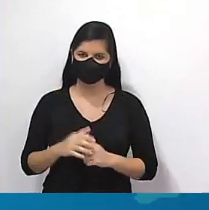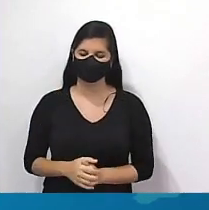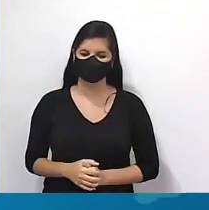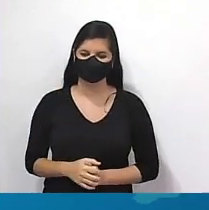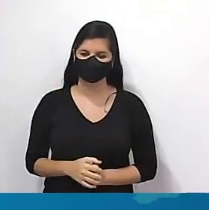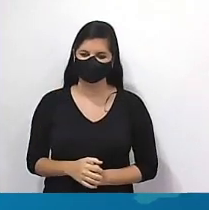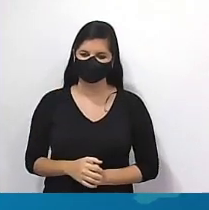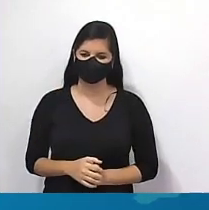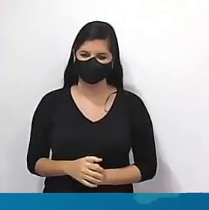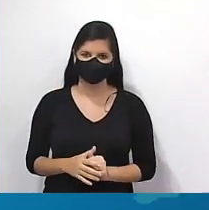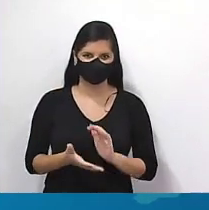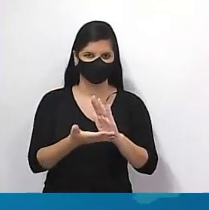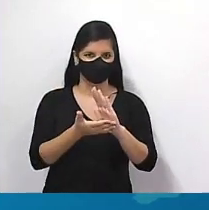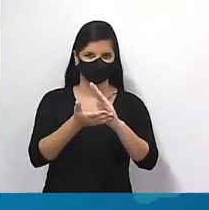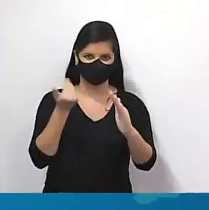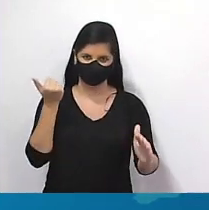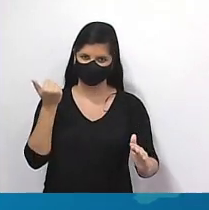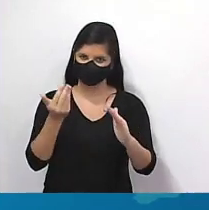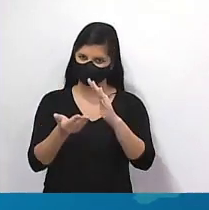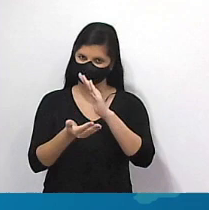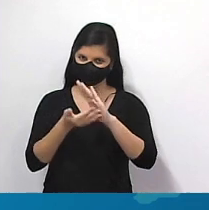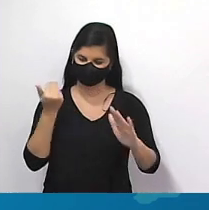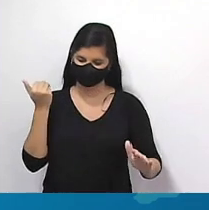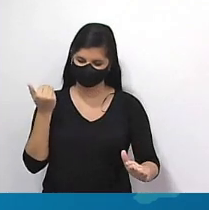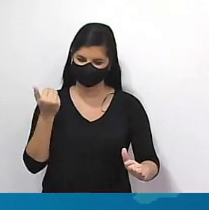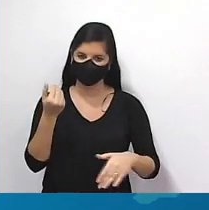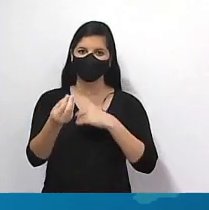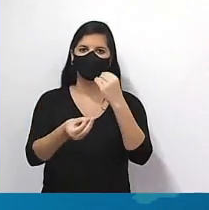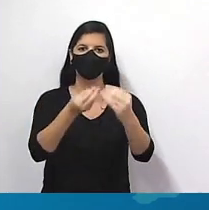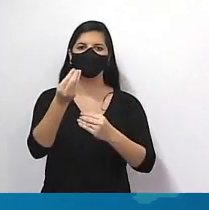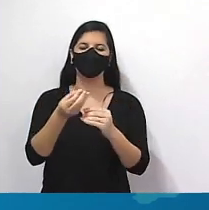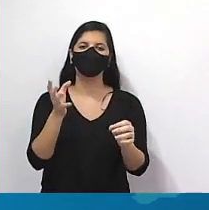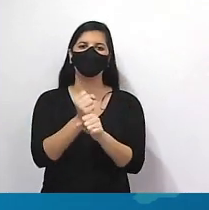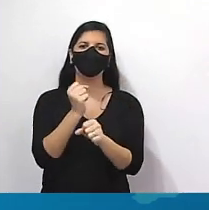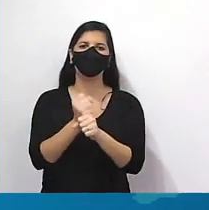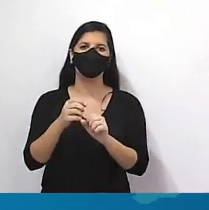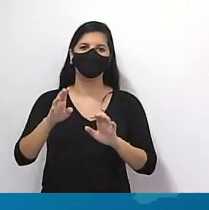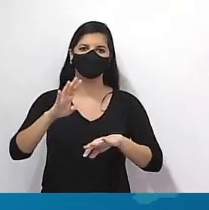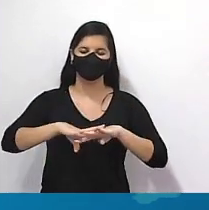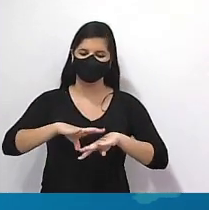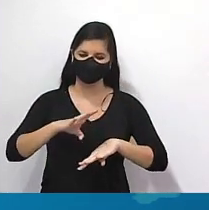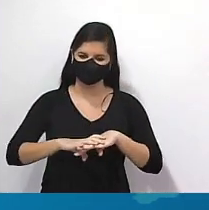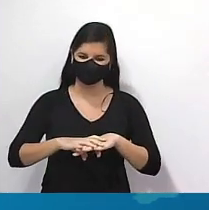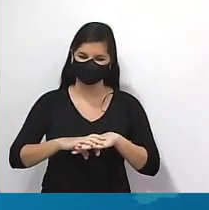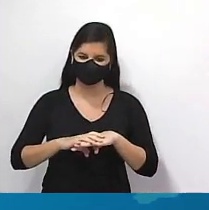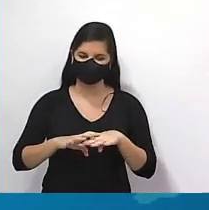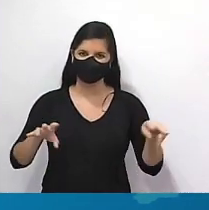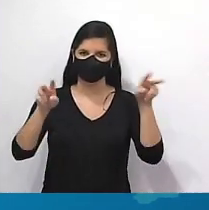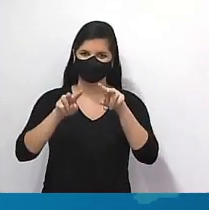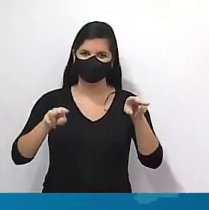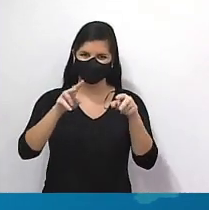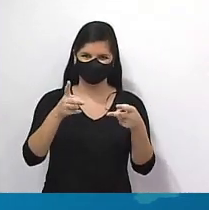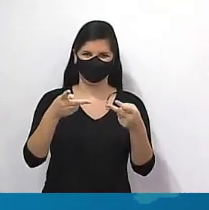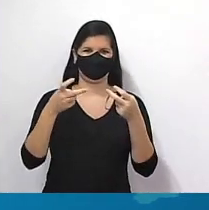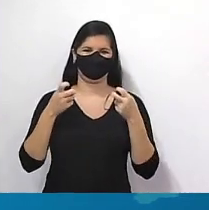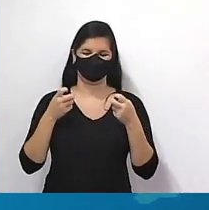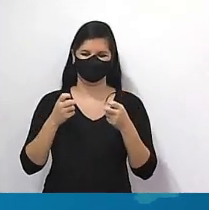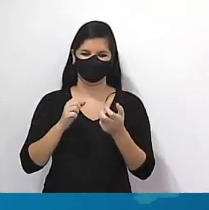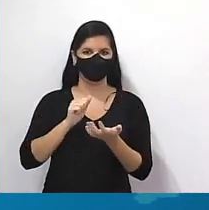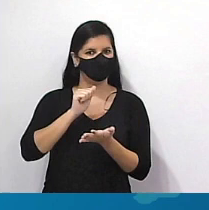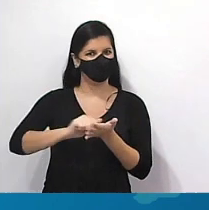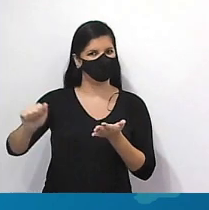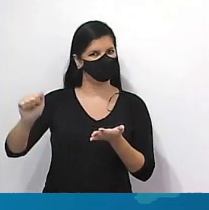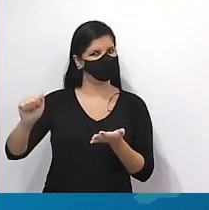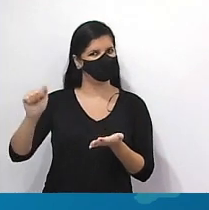9. Eliminando aí essas duas, como é que vai ficar a continha em matemática? Que visualmente você sabe, vai apagar essas